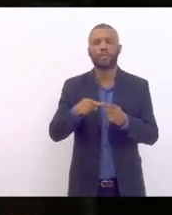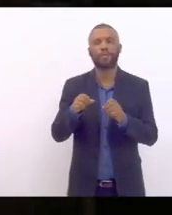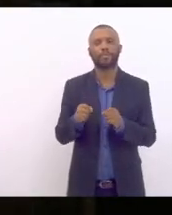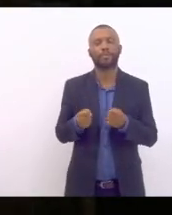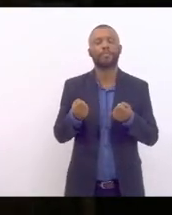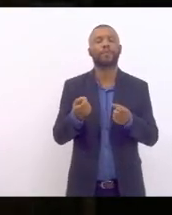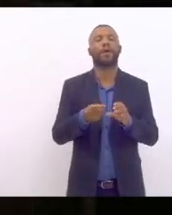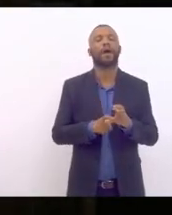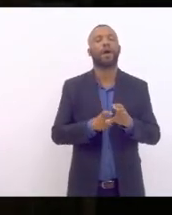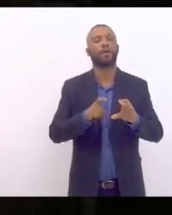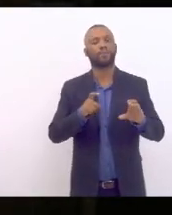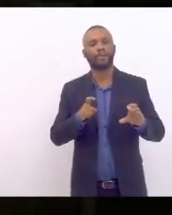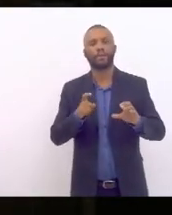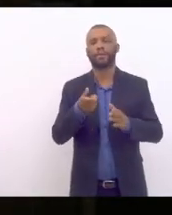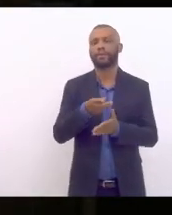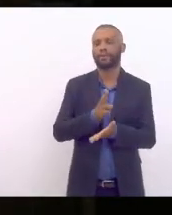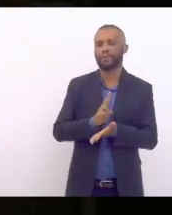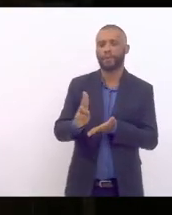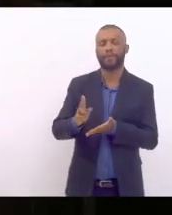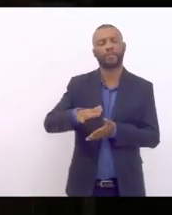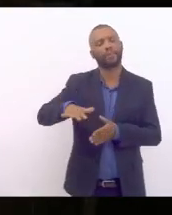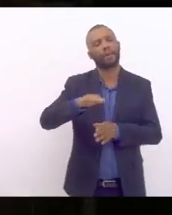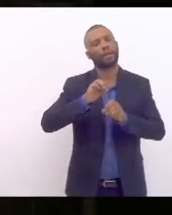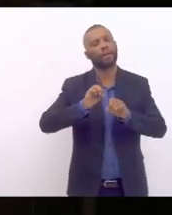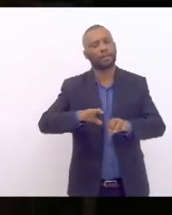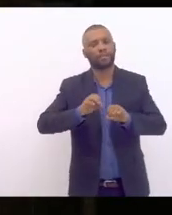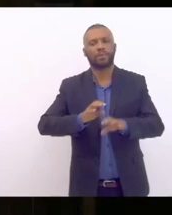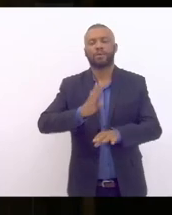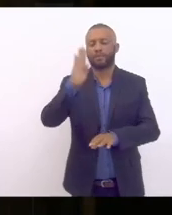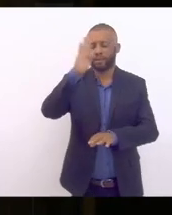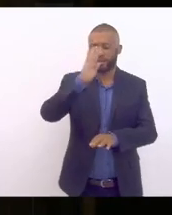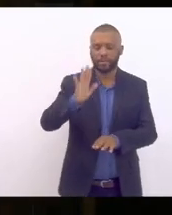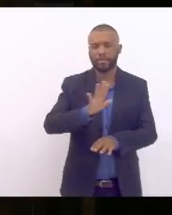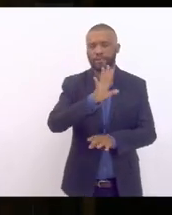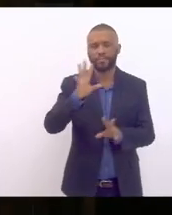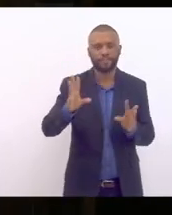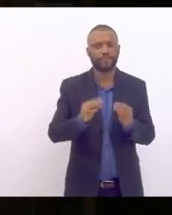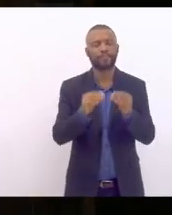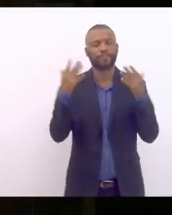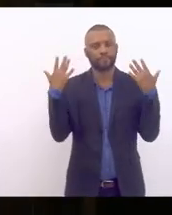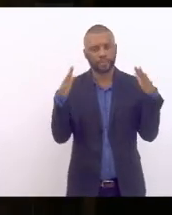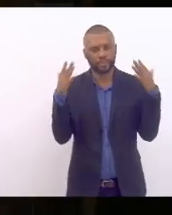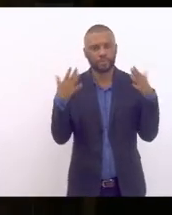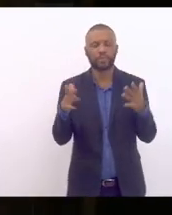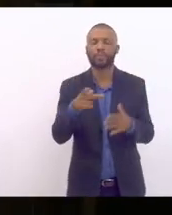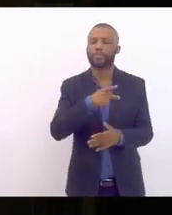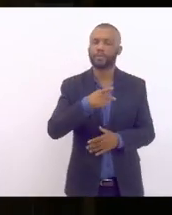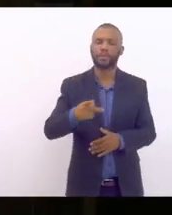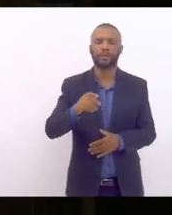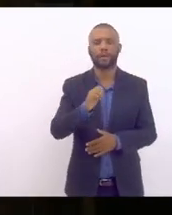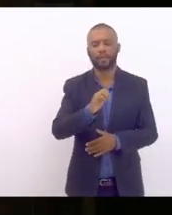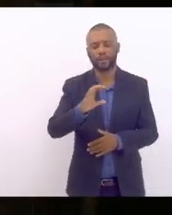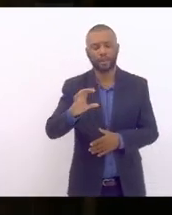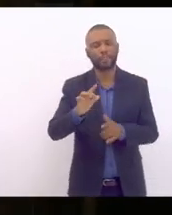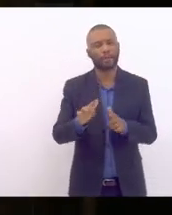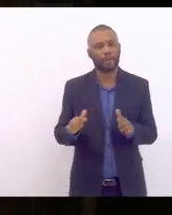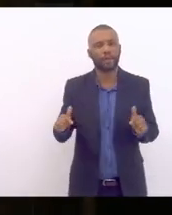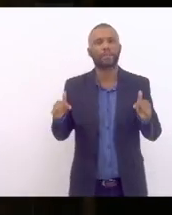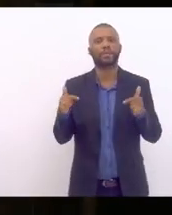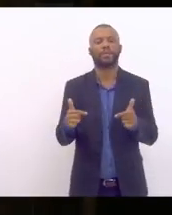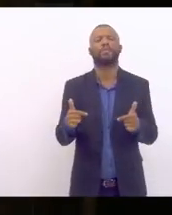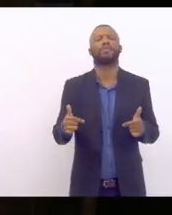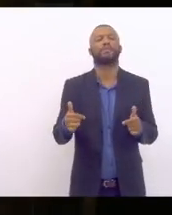autônoma as Universidades e educação em nosso país como um todo parabenizo o presidente André Ceciliano pela iniciativa